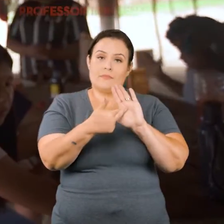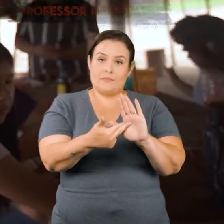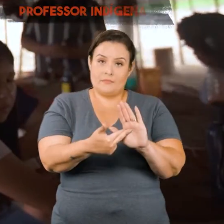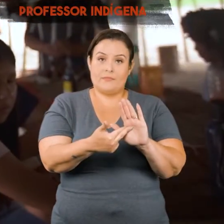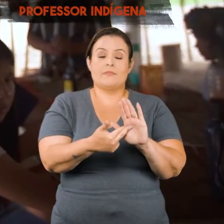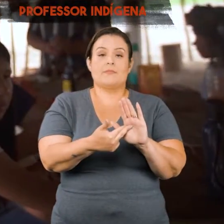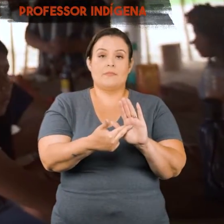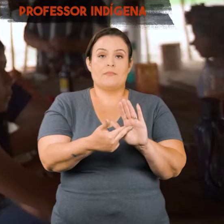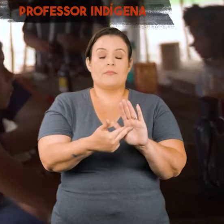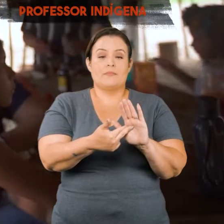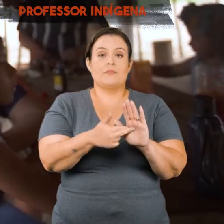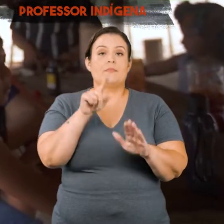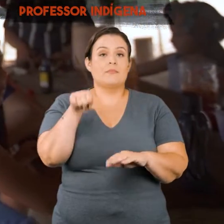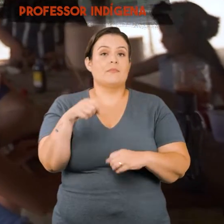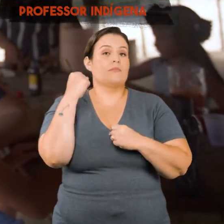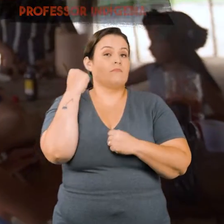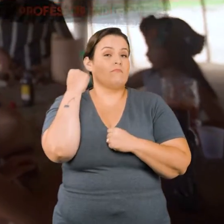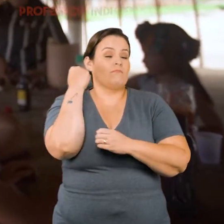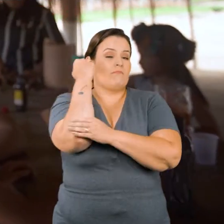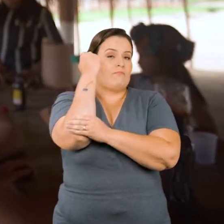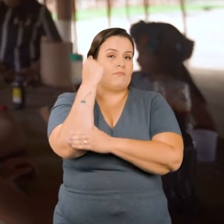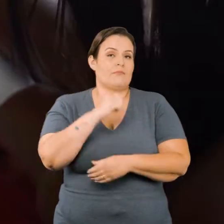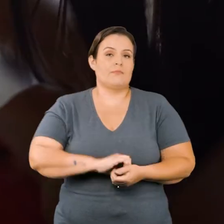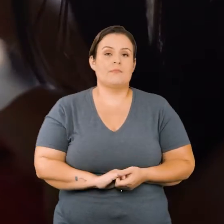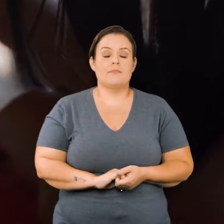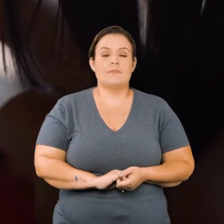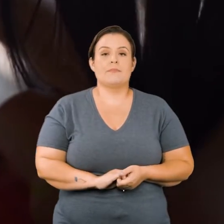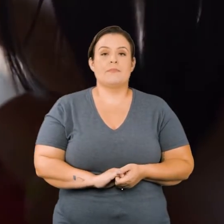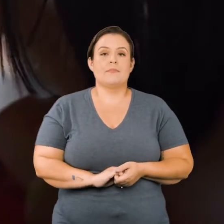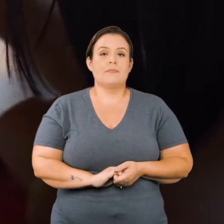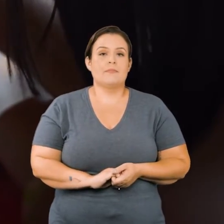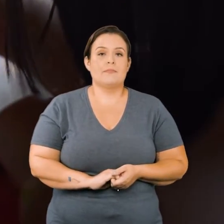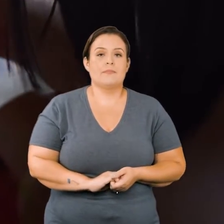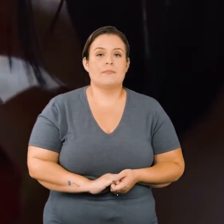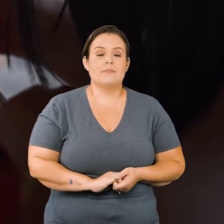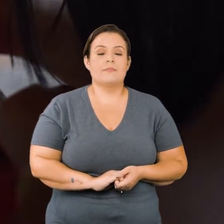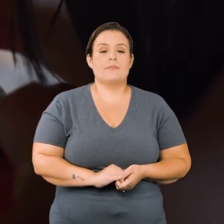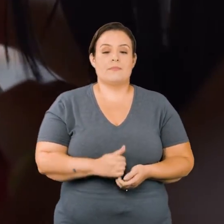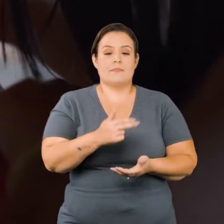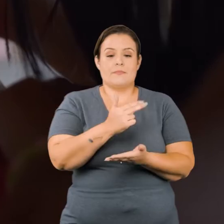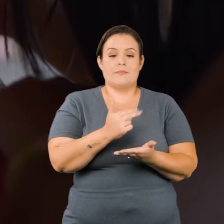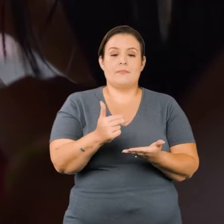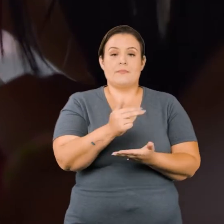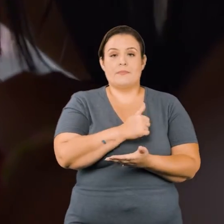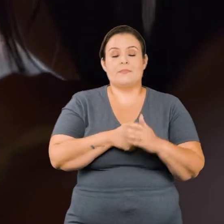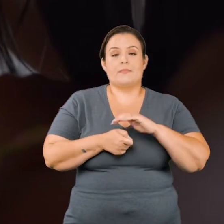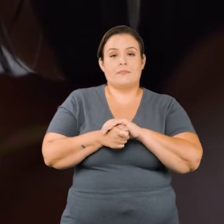Esse grafismo representa o espírito de guerreiro. Anemã Irum, professor indígena. Pintura de